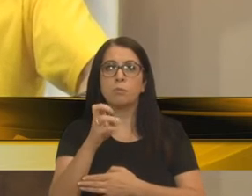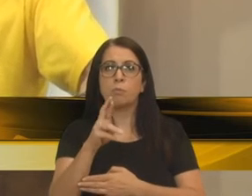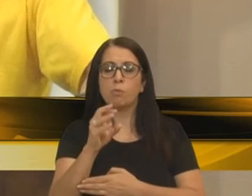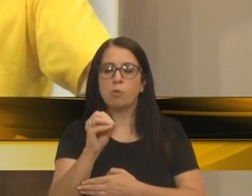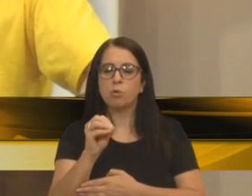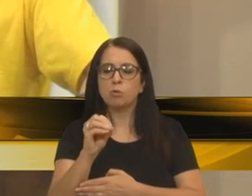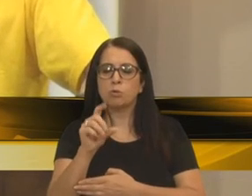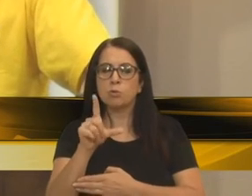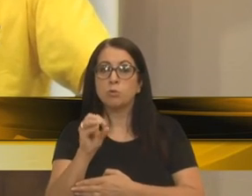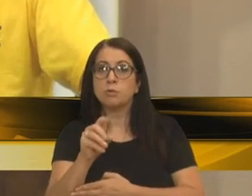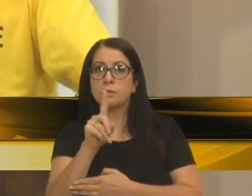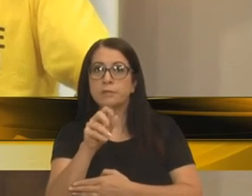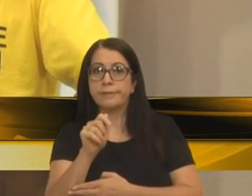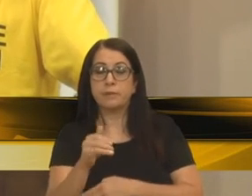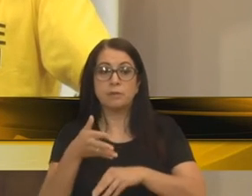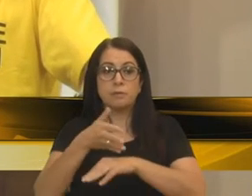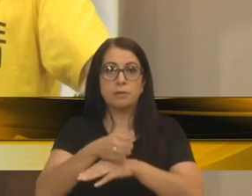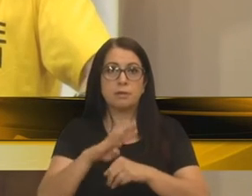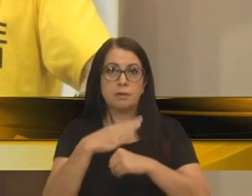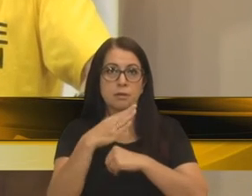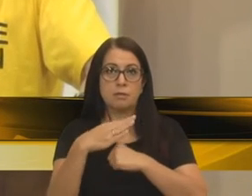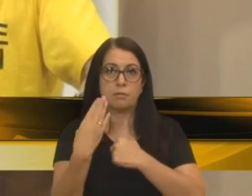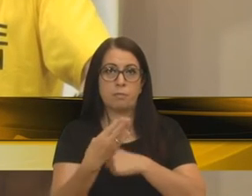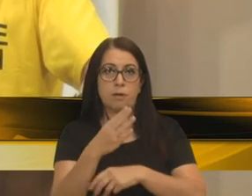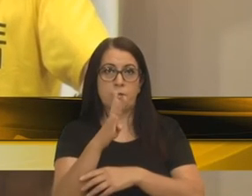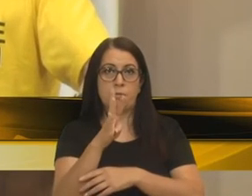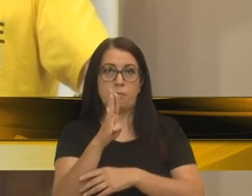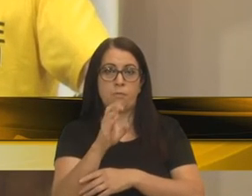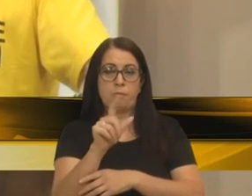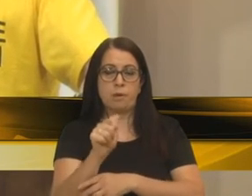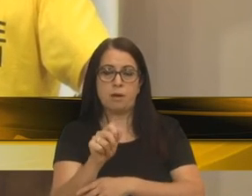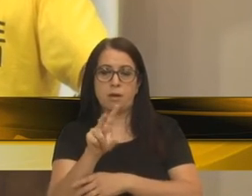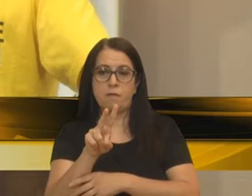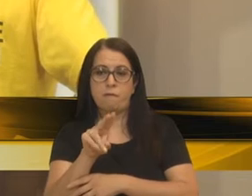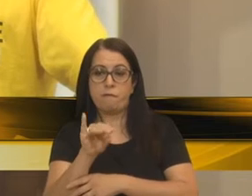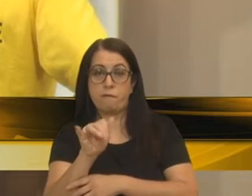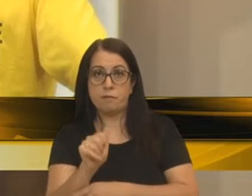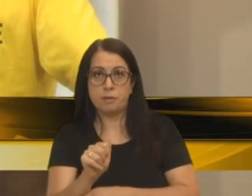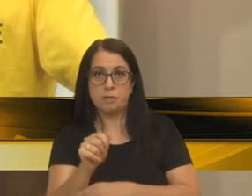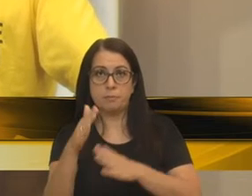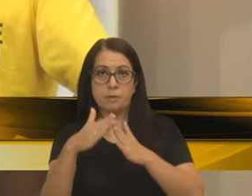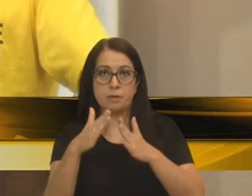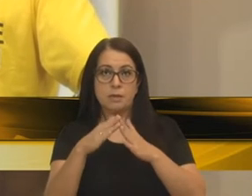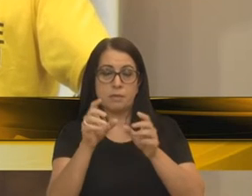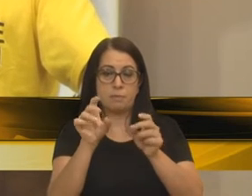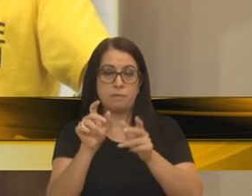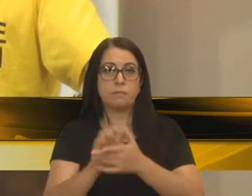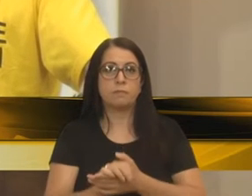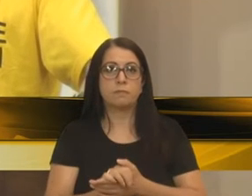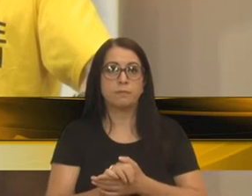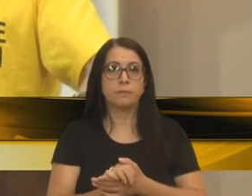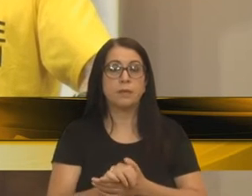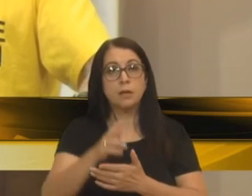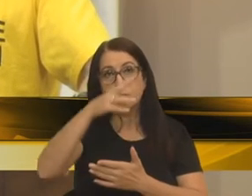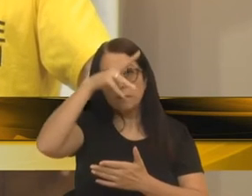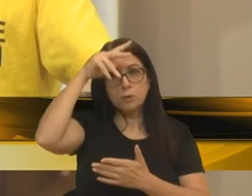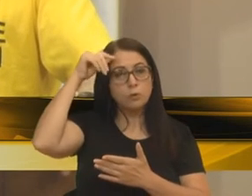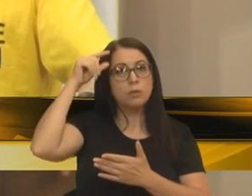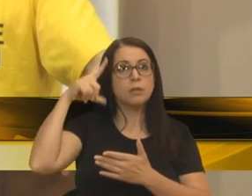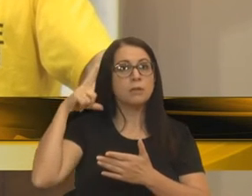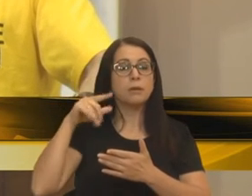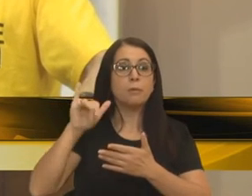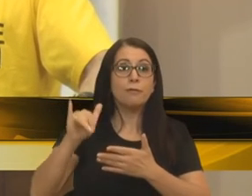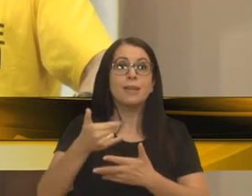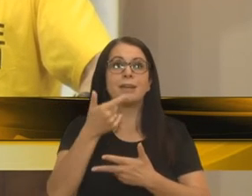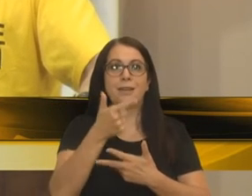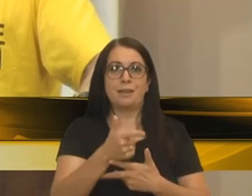que é o acesso do bairro Bela Vista. Ali tem uma casa à venda, e a prefeitura tem que